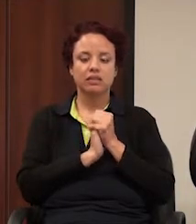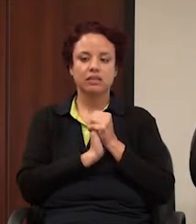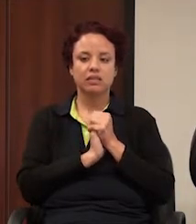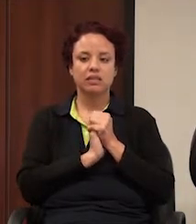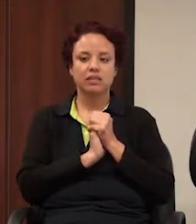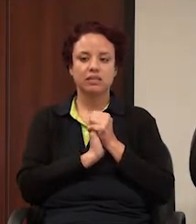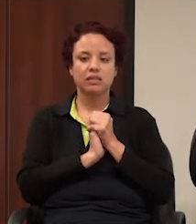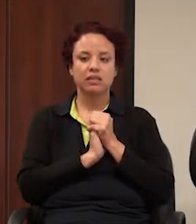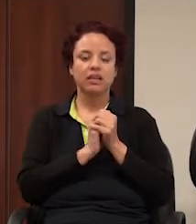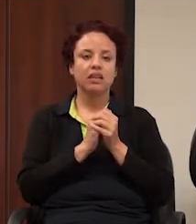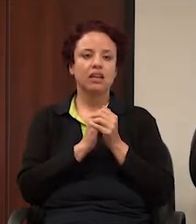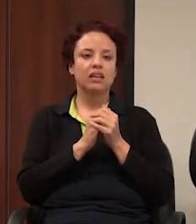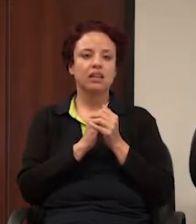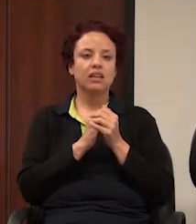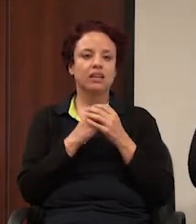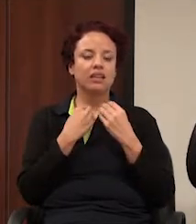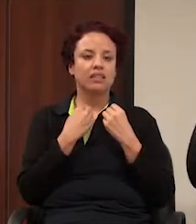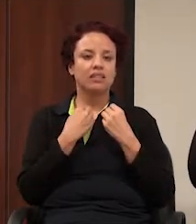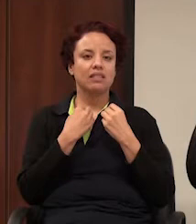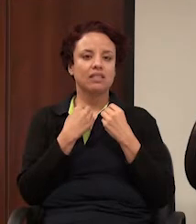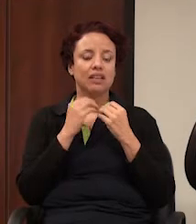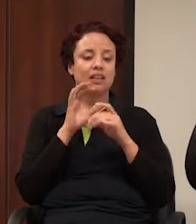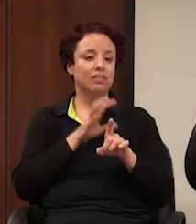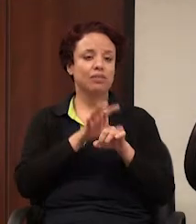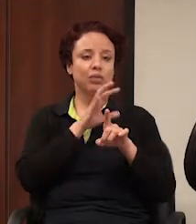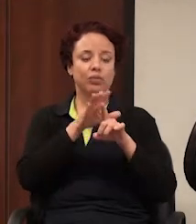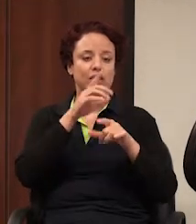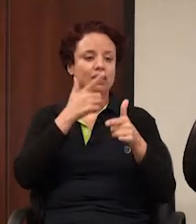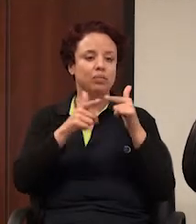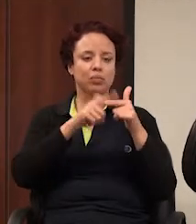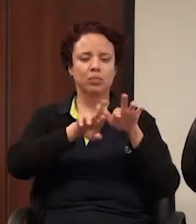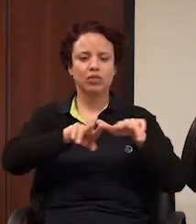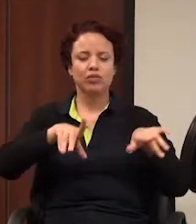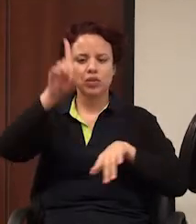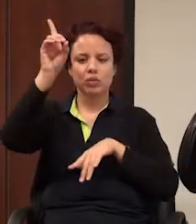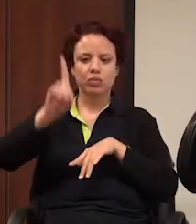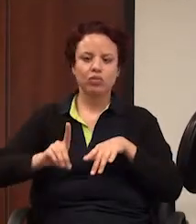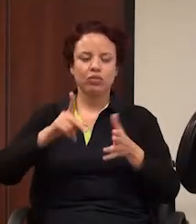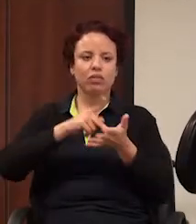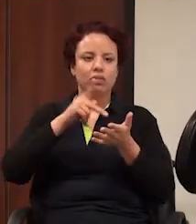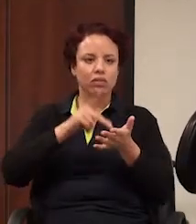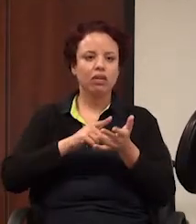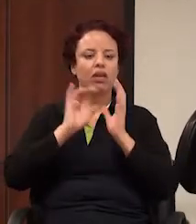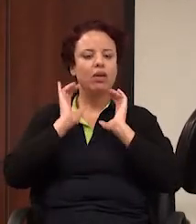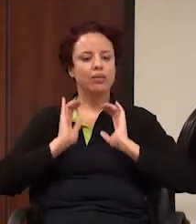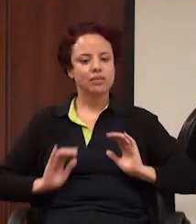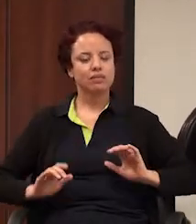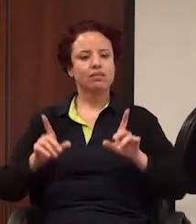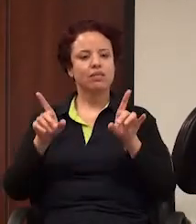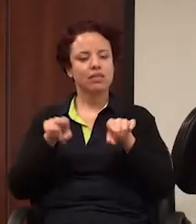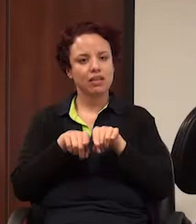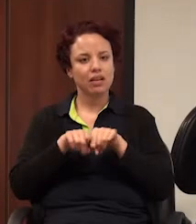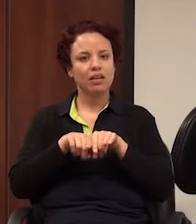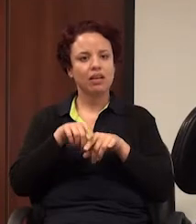trazendo aí muito problema, né, para que os direitos de fato e a questão da cidadania seja